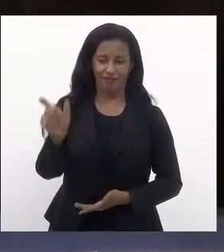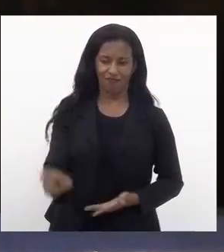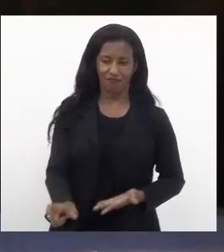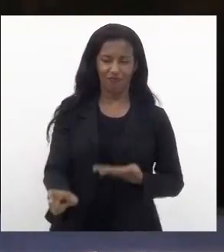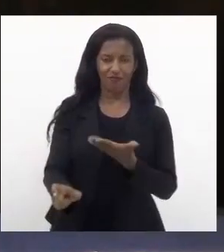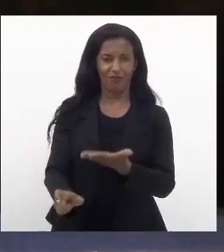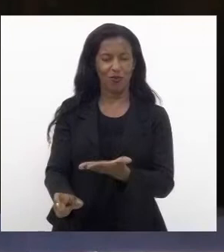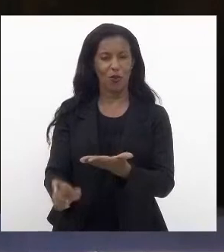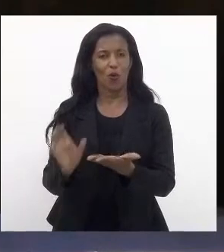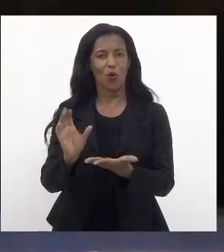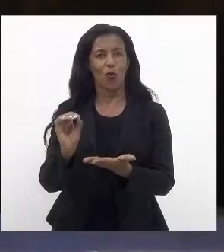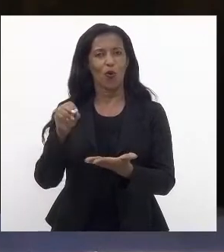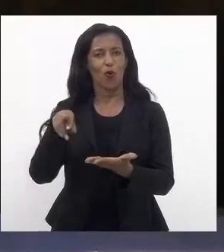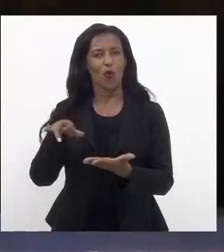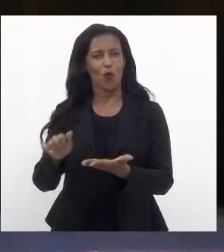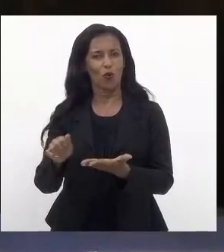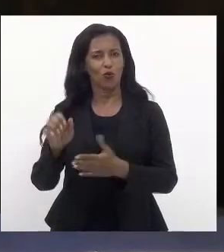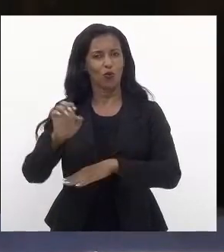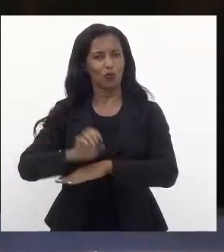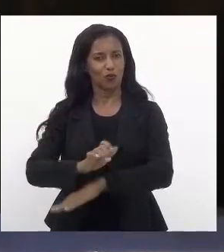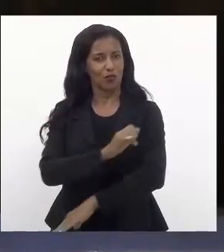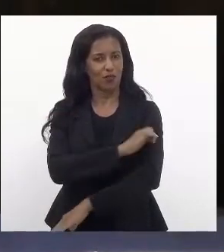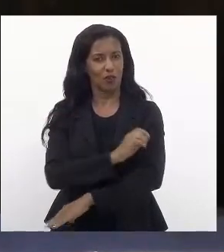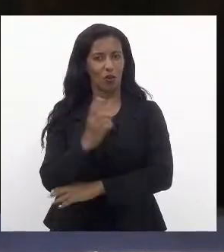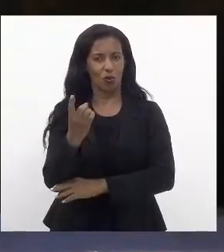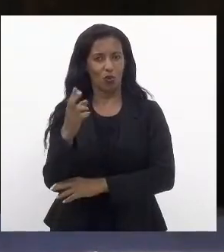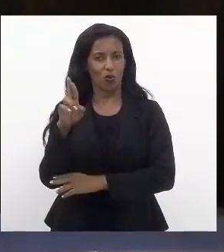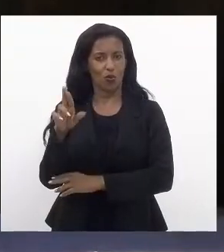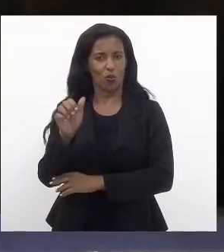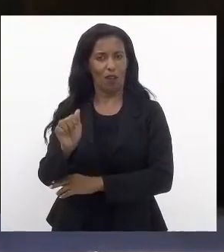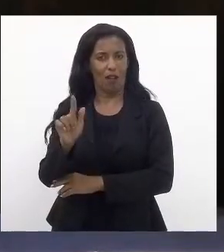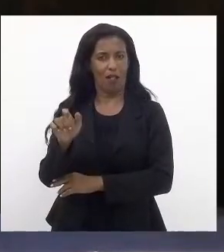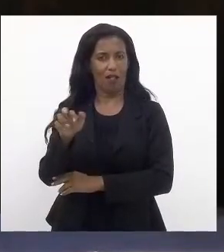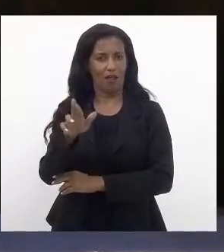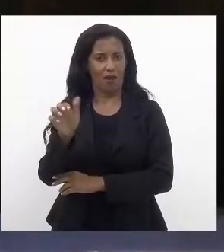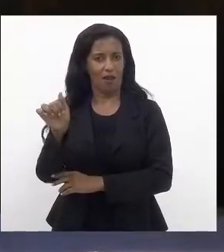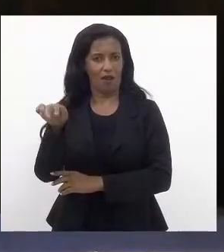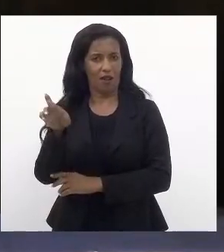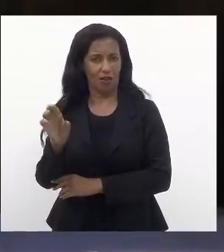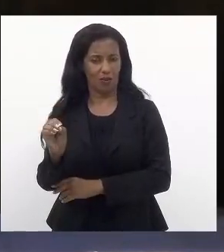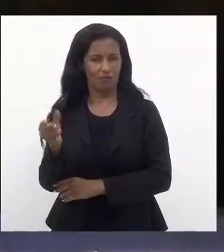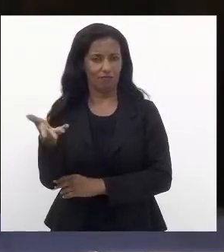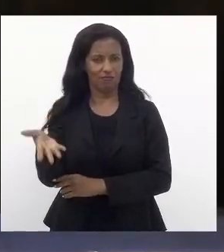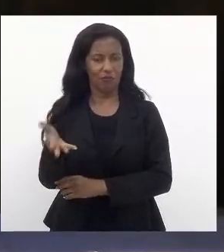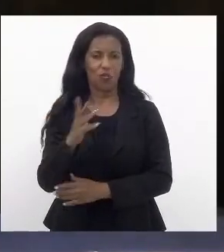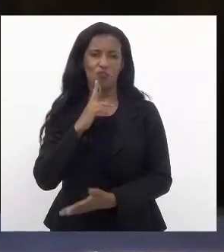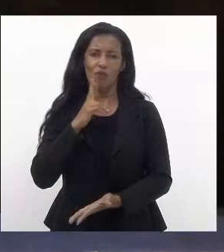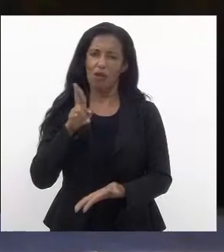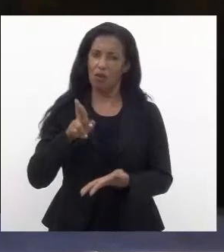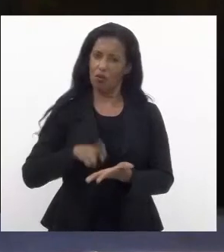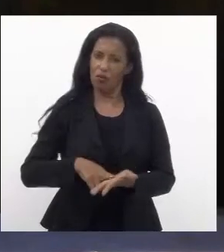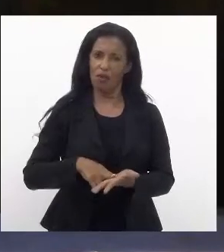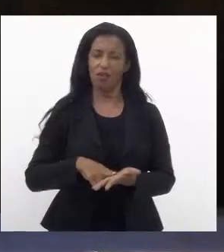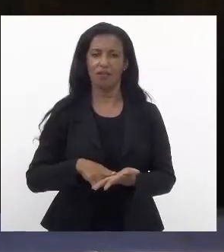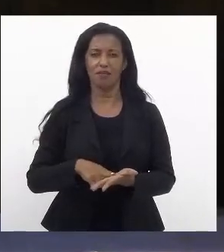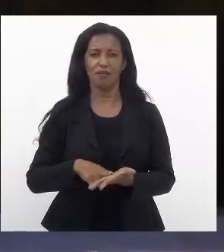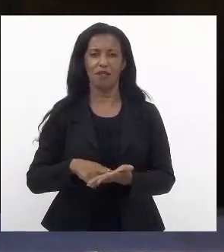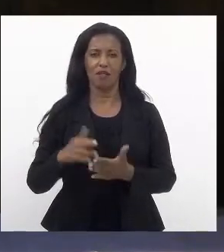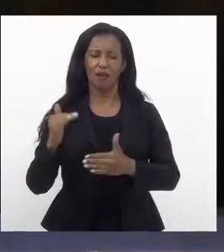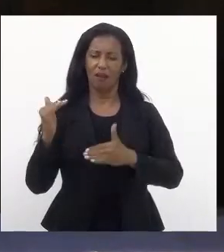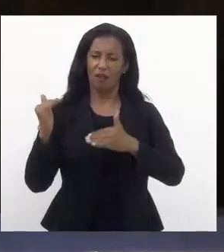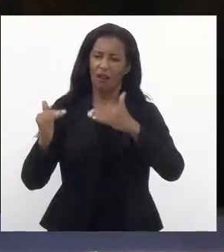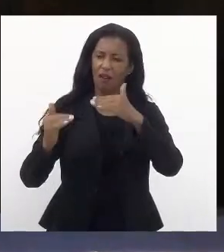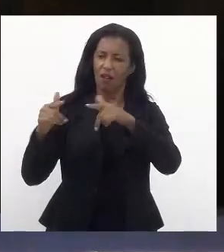cônsul-geral do Líbano, no Rio de Janeiro, doutor Alejandro Bittar, um reconhecimento aos